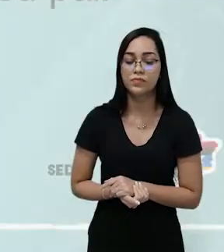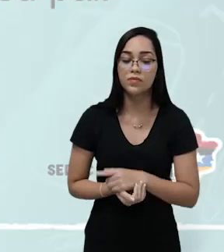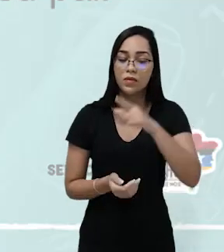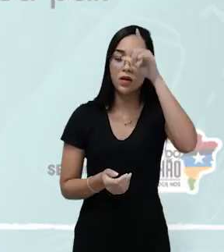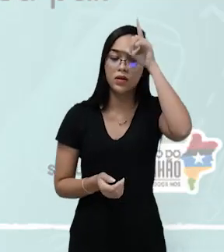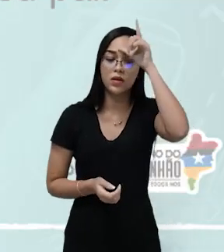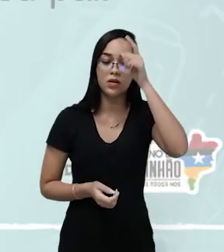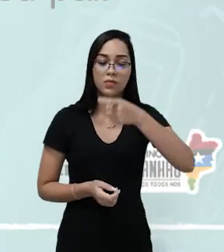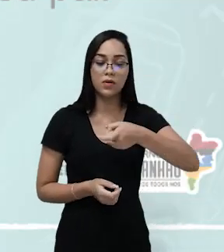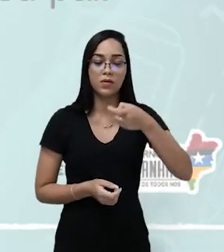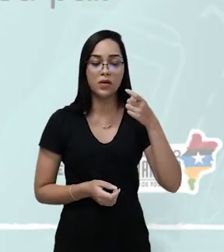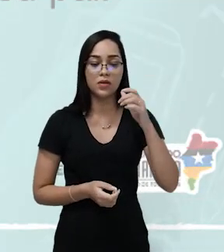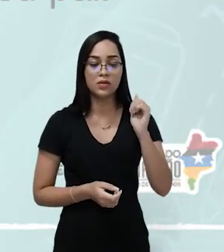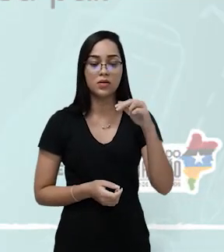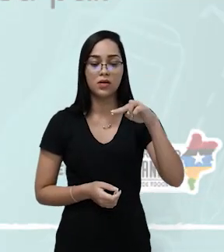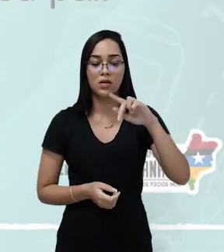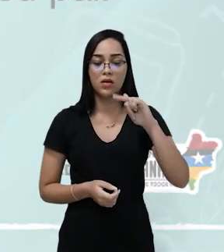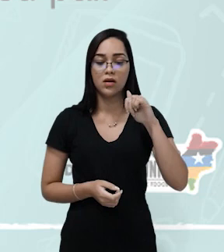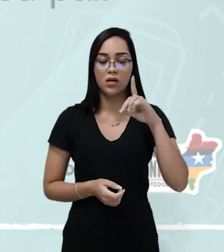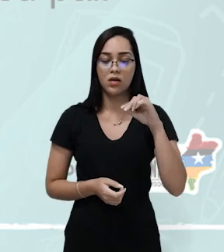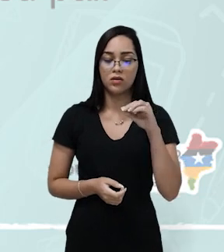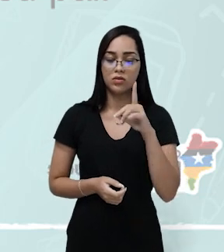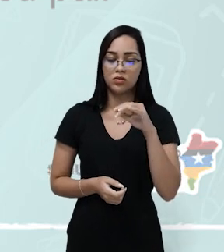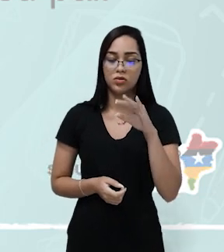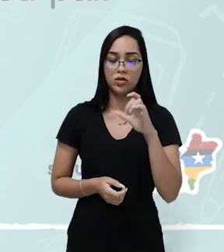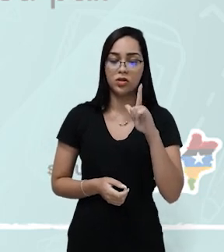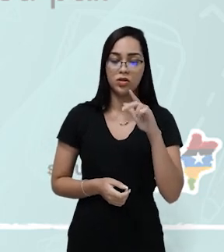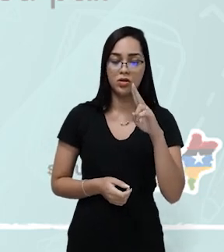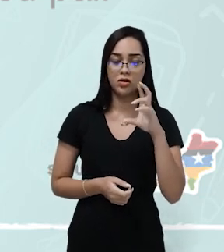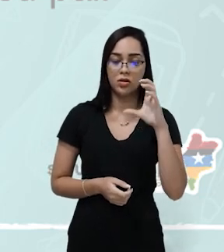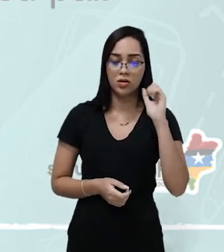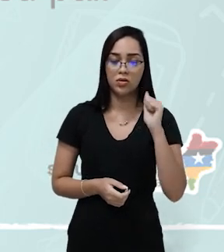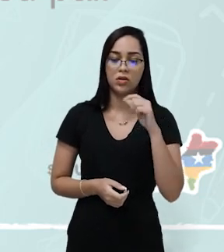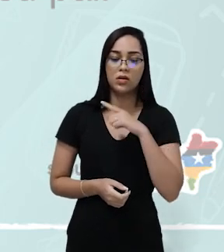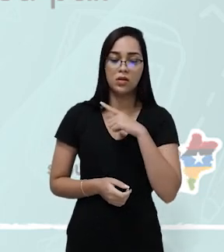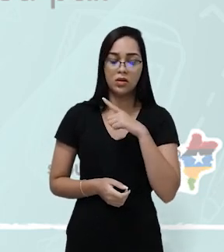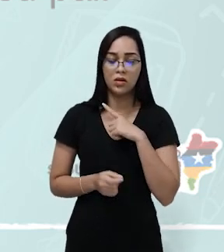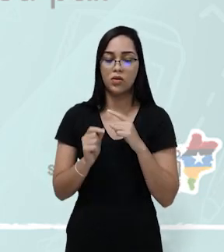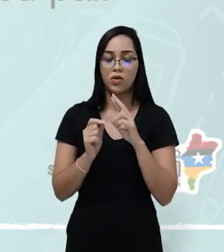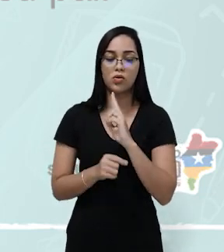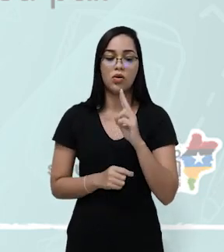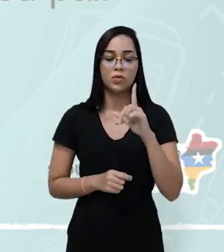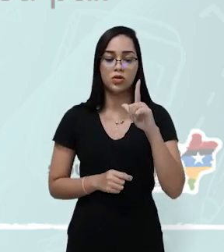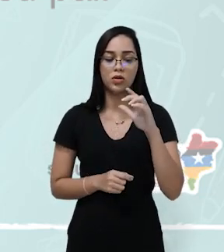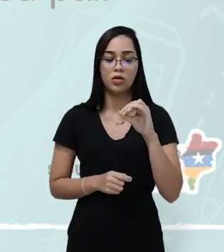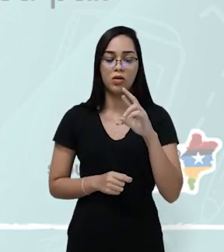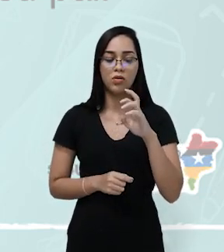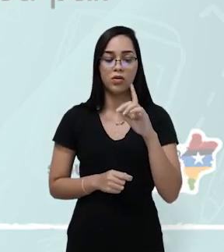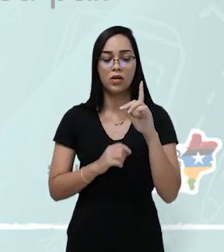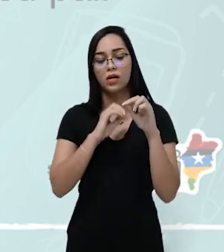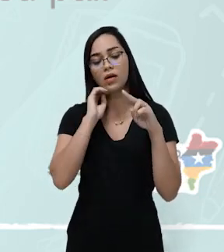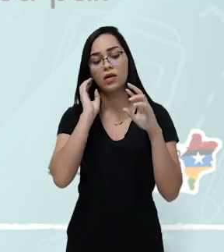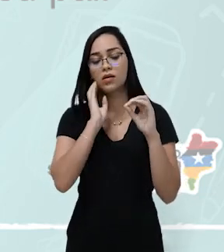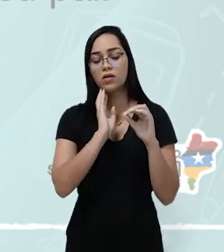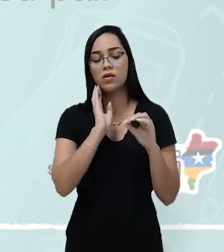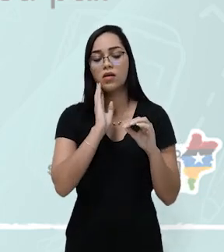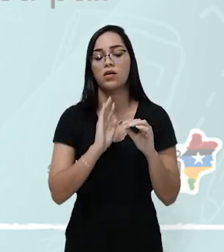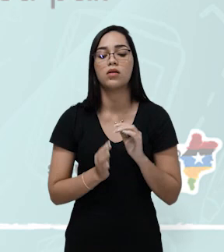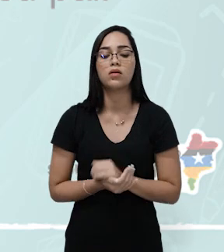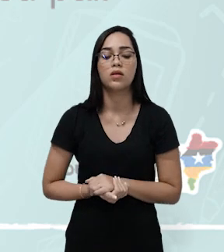Esses eram liderados pelo ex-frei Ângelo de Luca, que agora atendia pelo nome